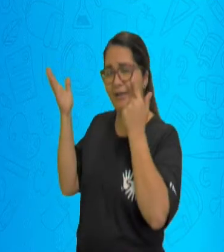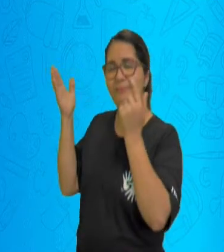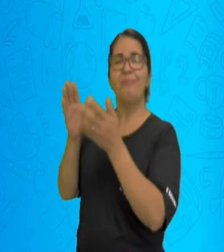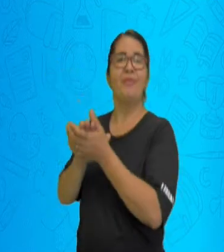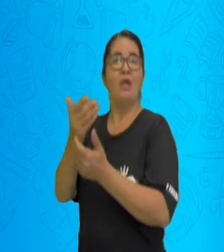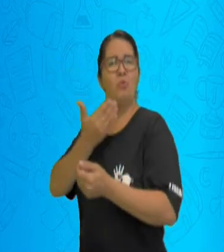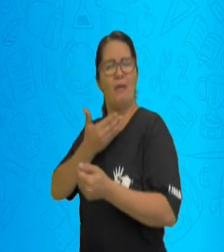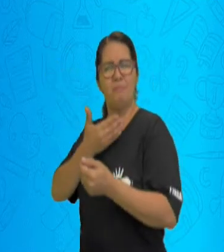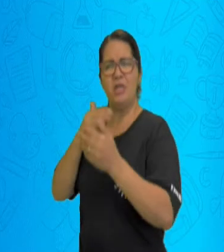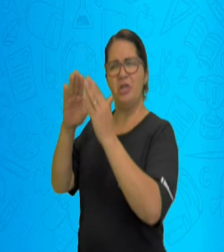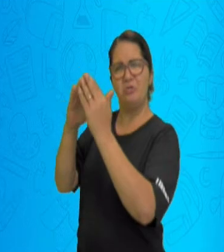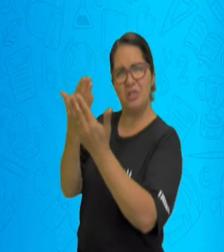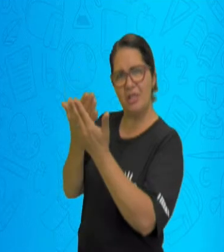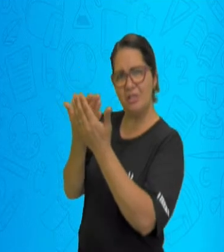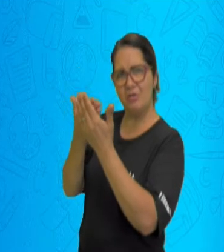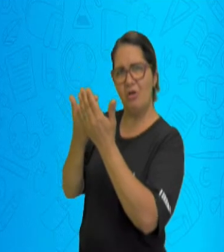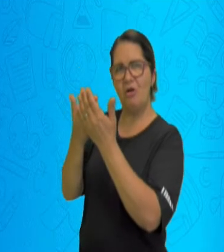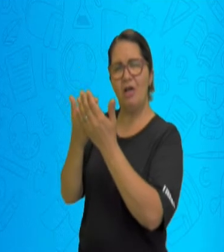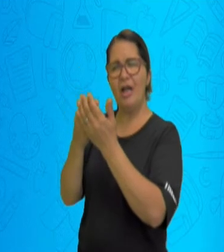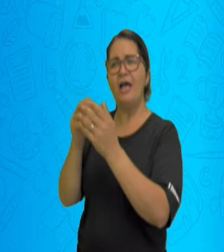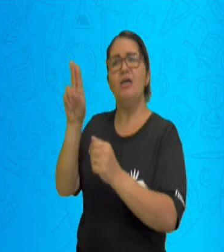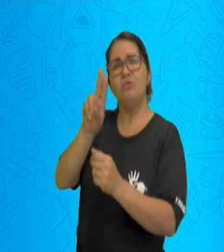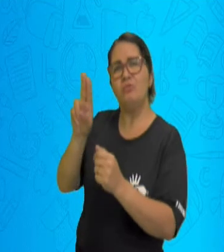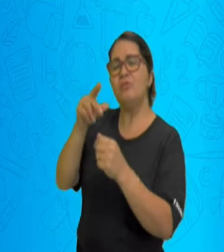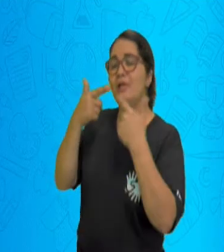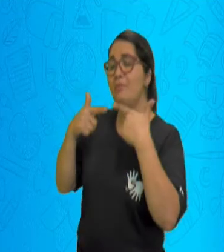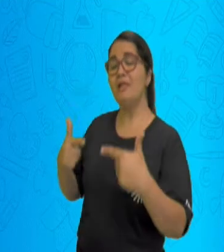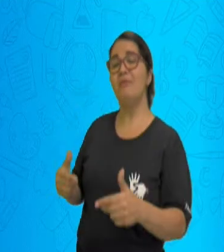você utiliza a linguagem informal.